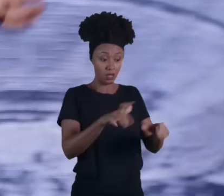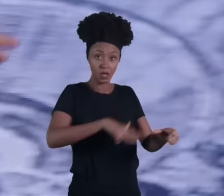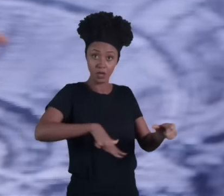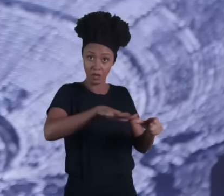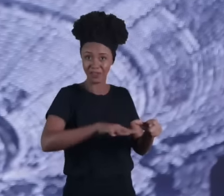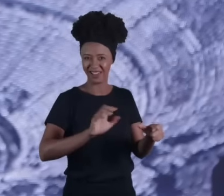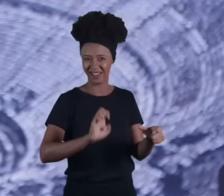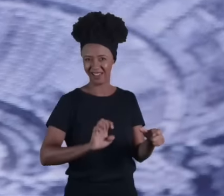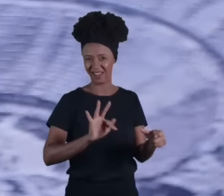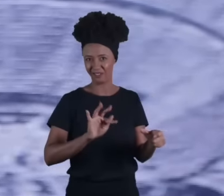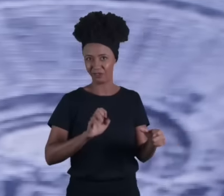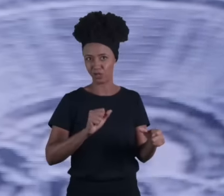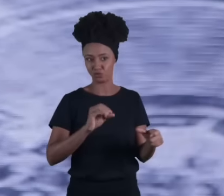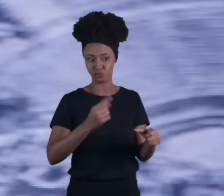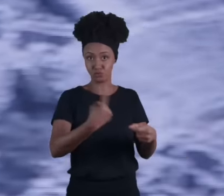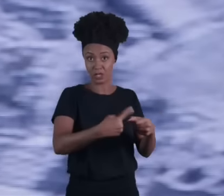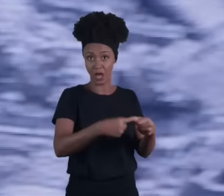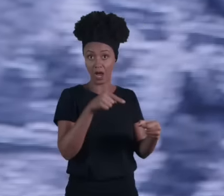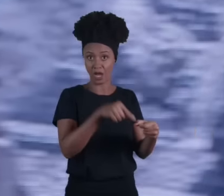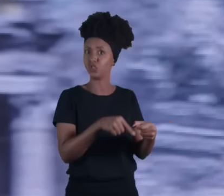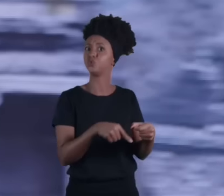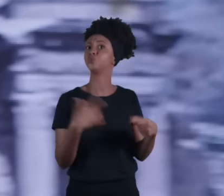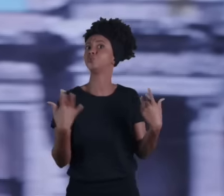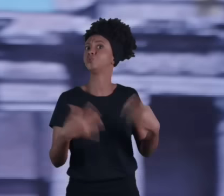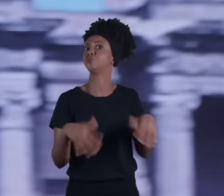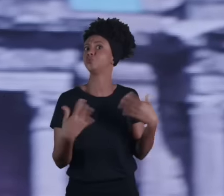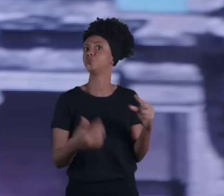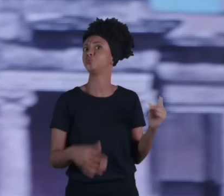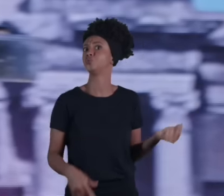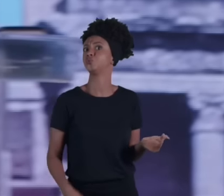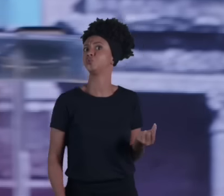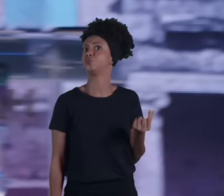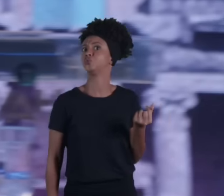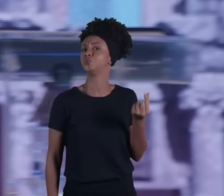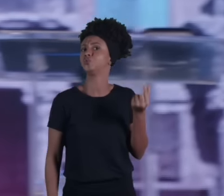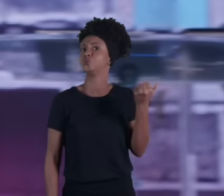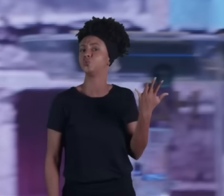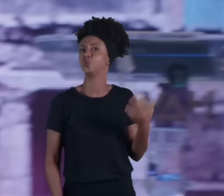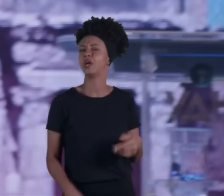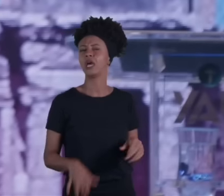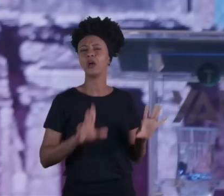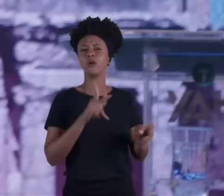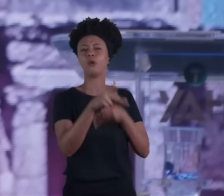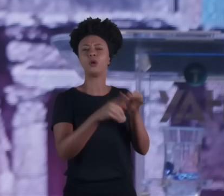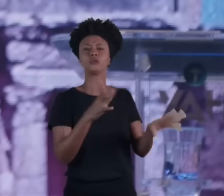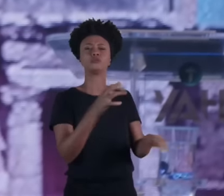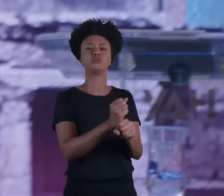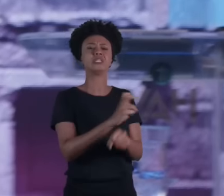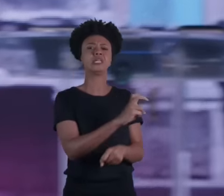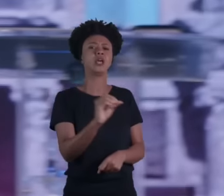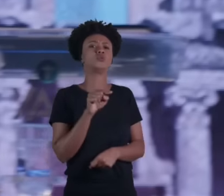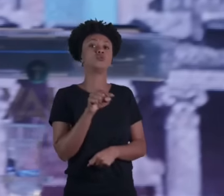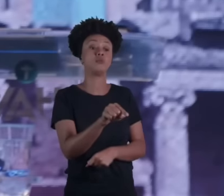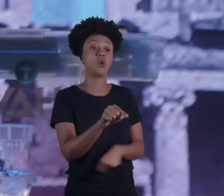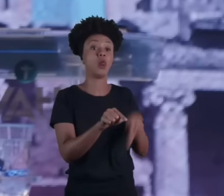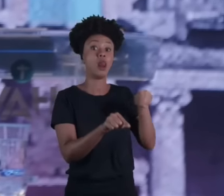de Éfeso, que era uma cidade, gente, muito rica, era uma cidade de 500 mil habitantes, que era o